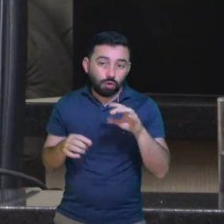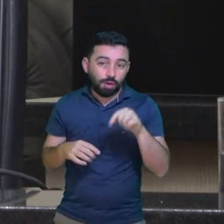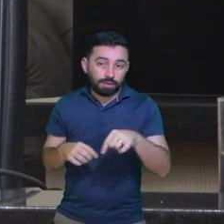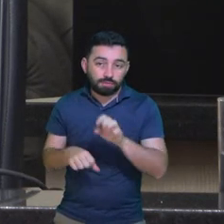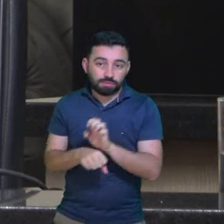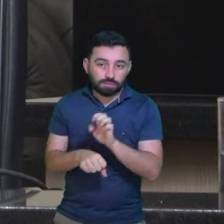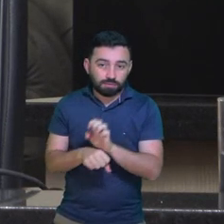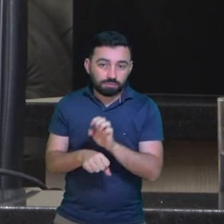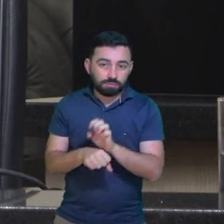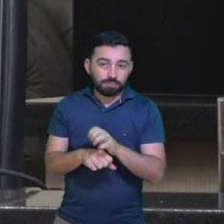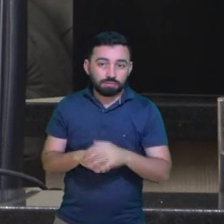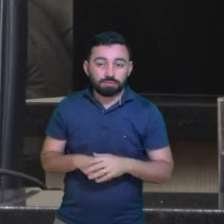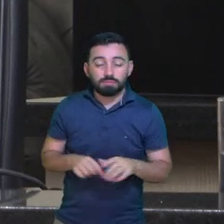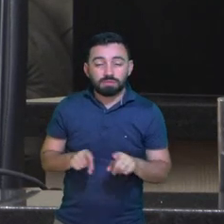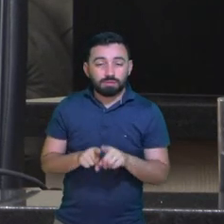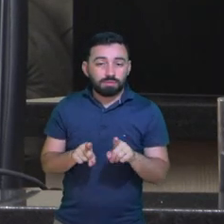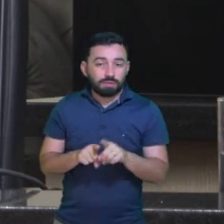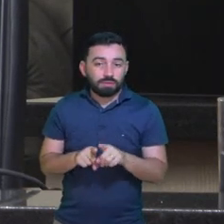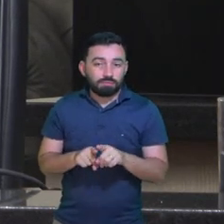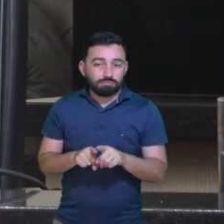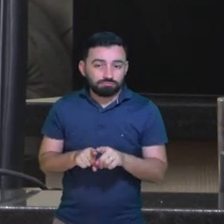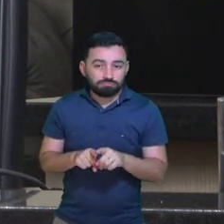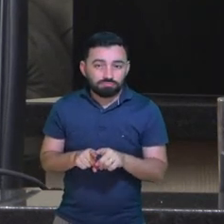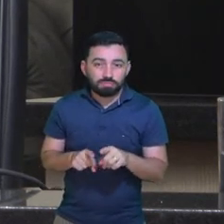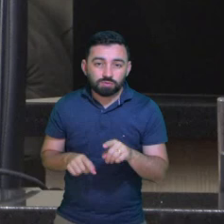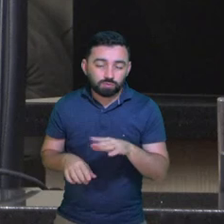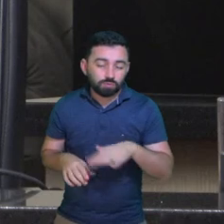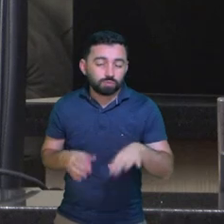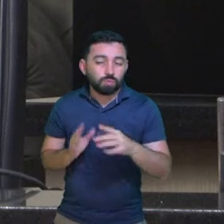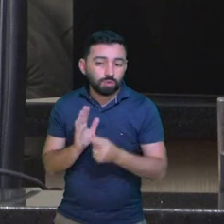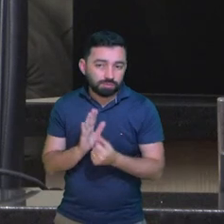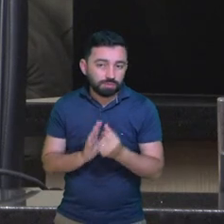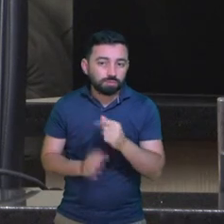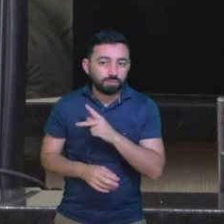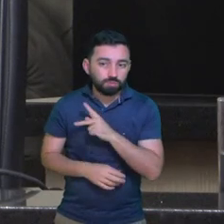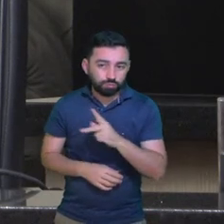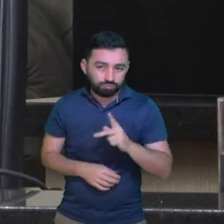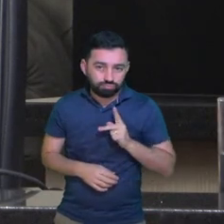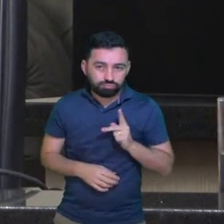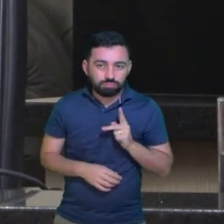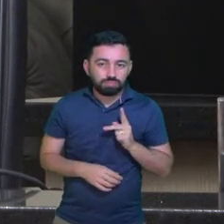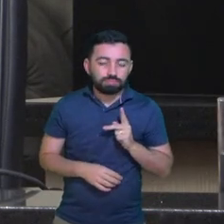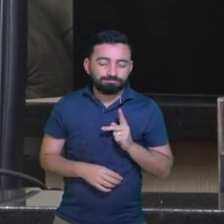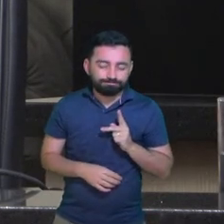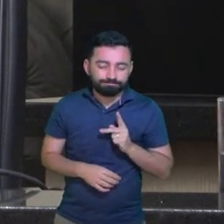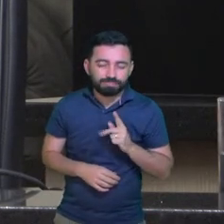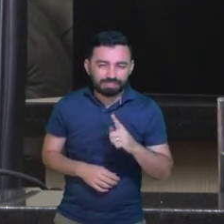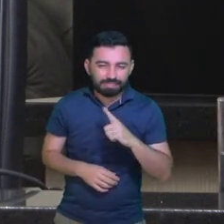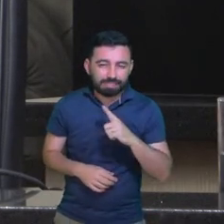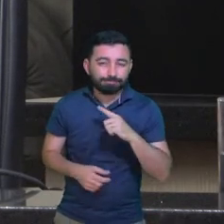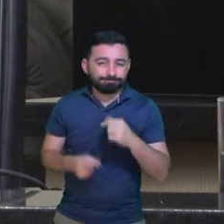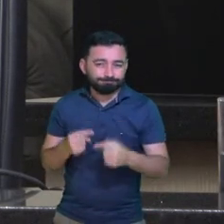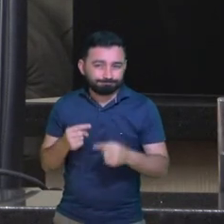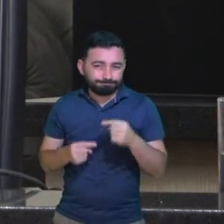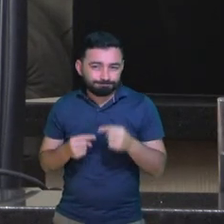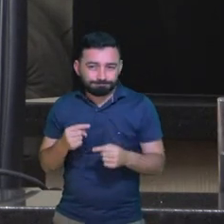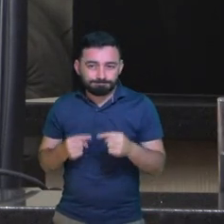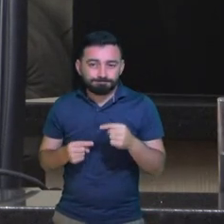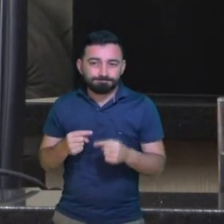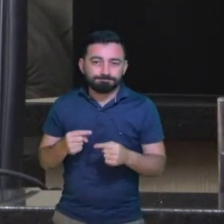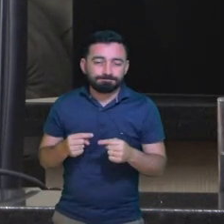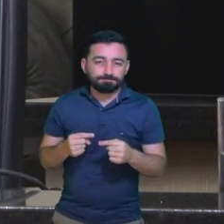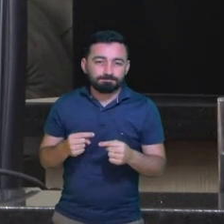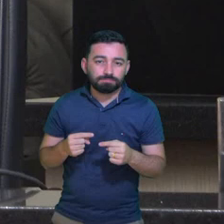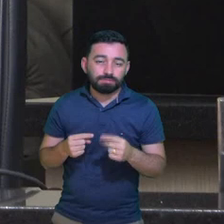Estado mas Federal o quanto orçamento público é disputado né então